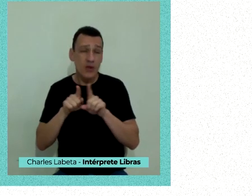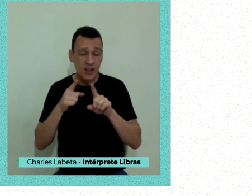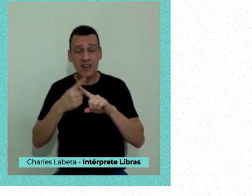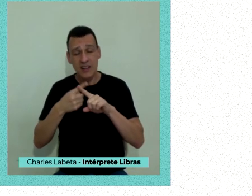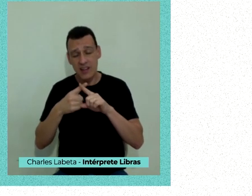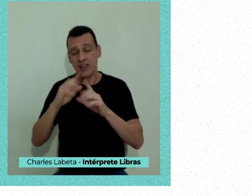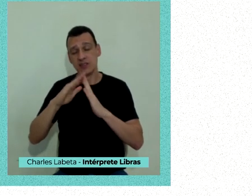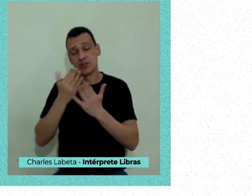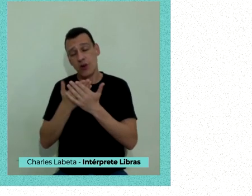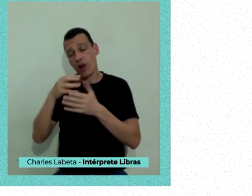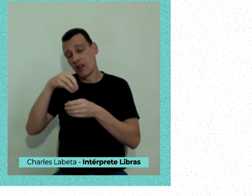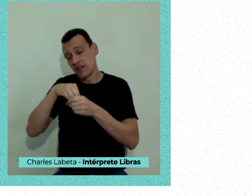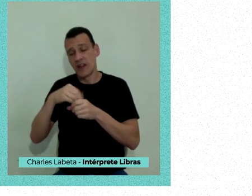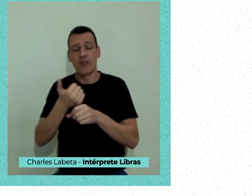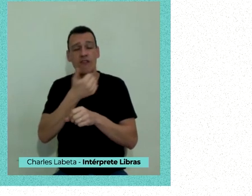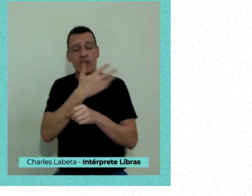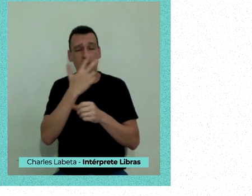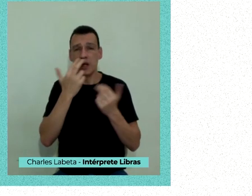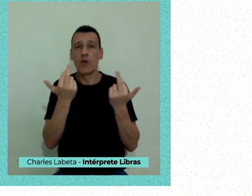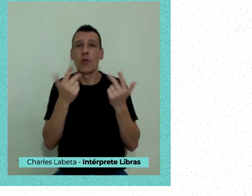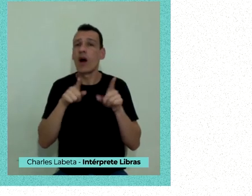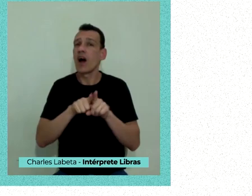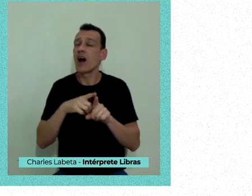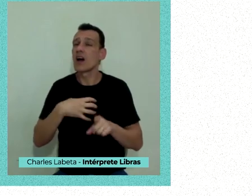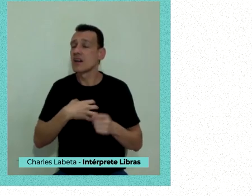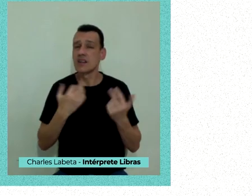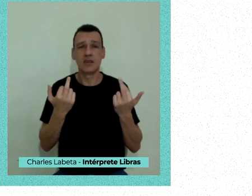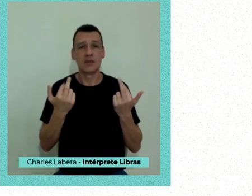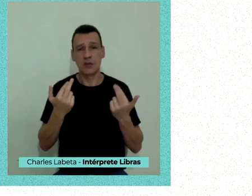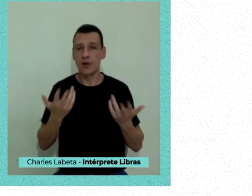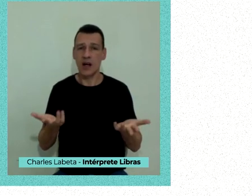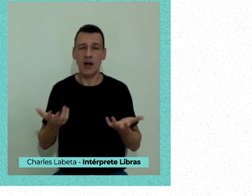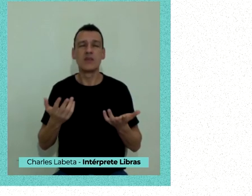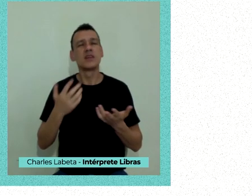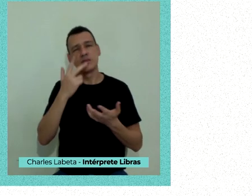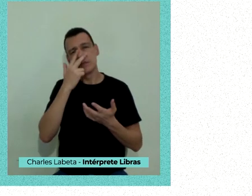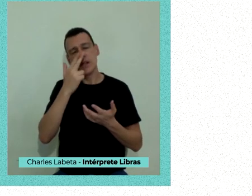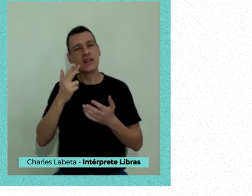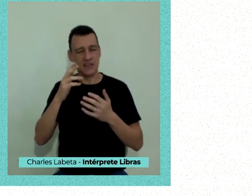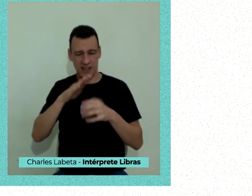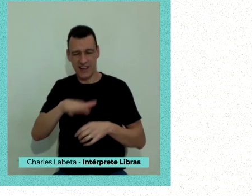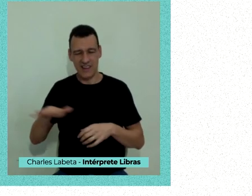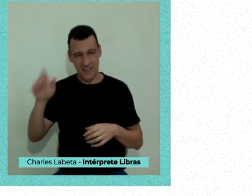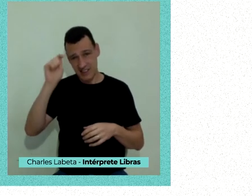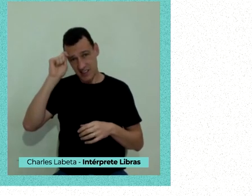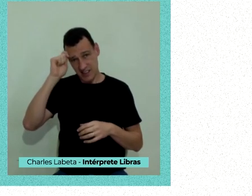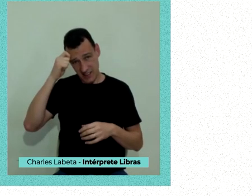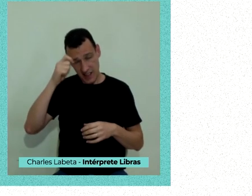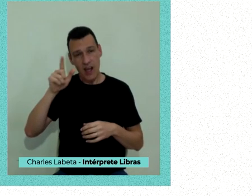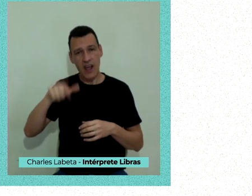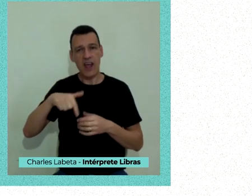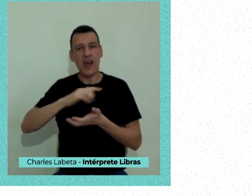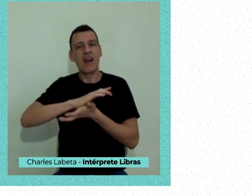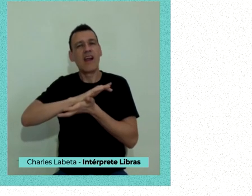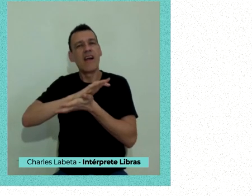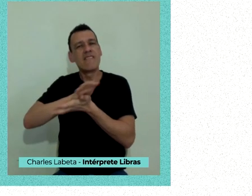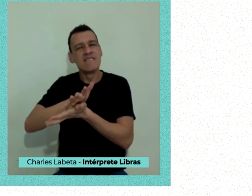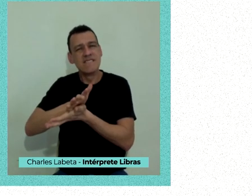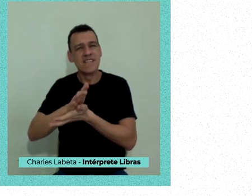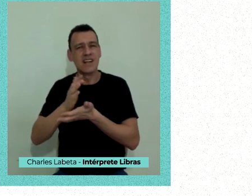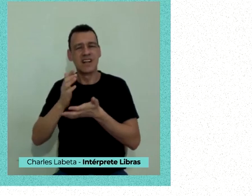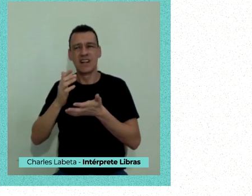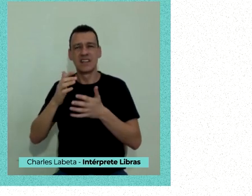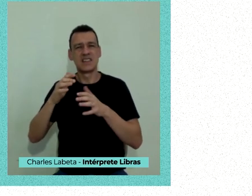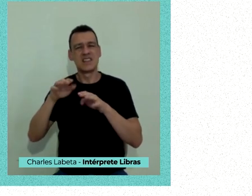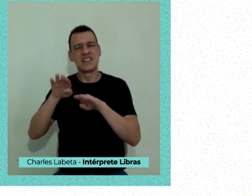as desumanizam. O processo de desumanização das crianças negras, elas partem desde o princípio, desde